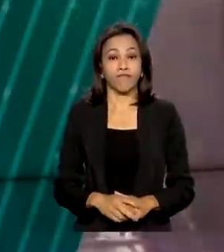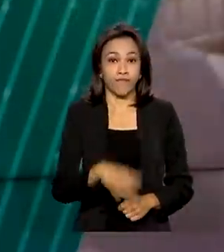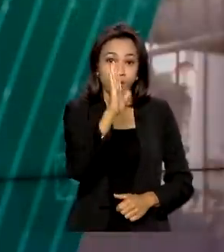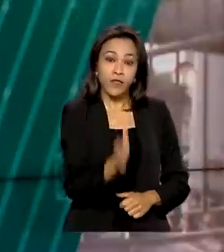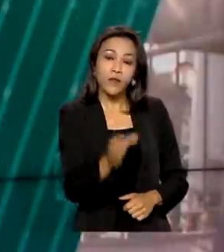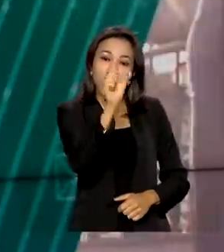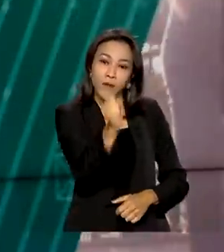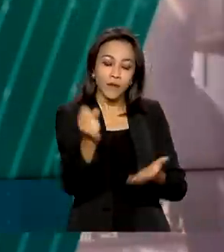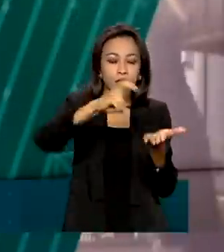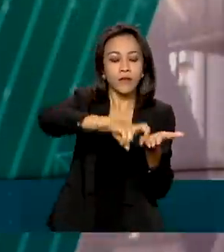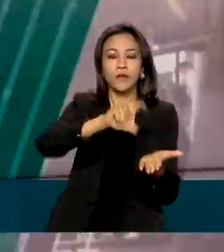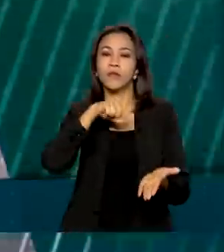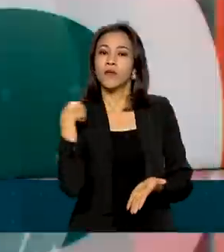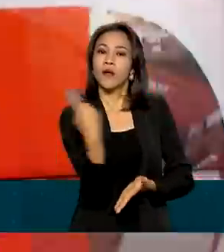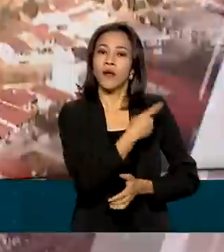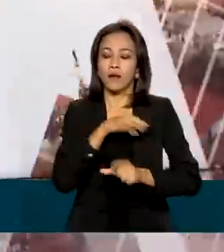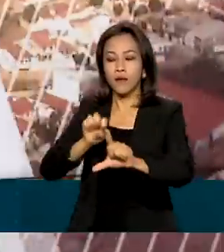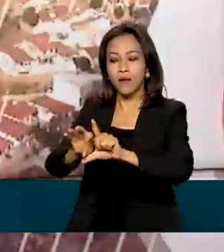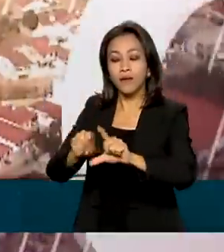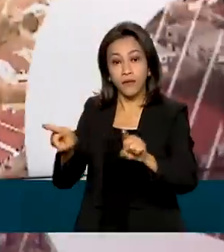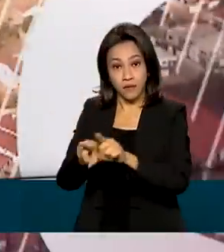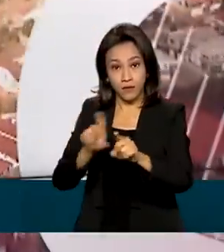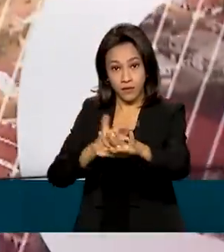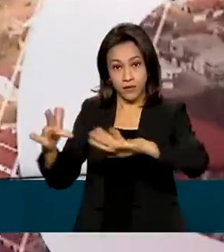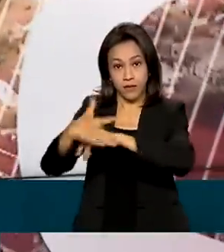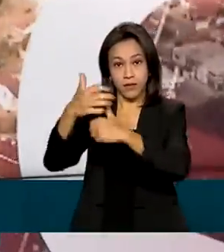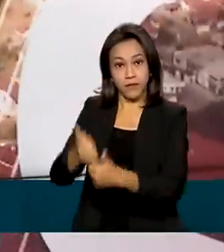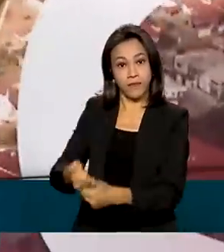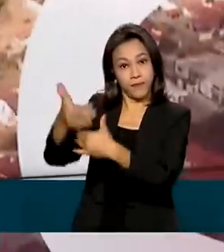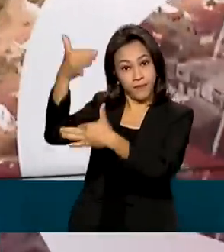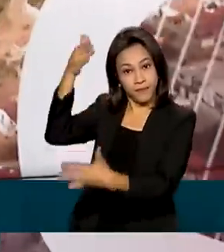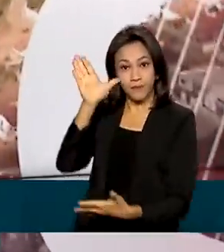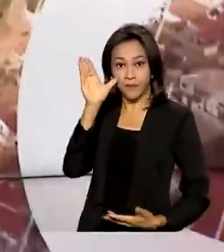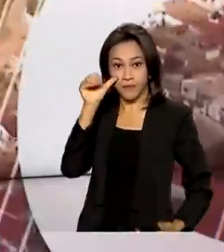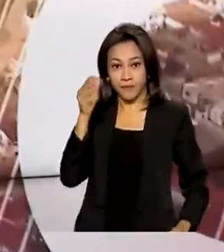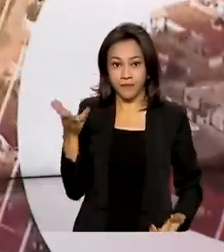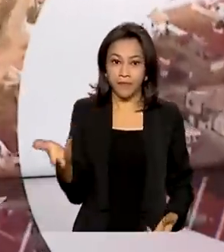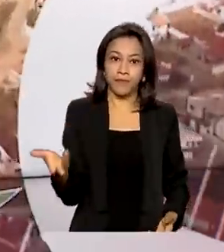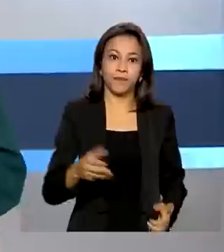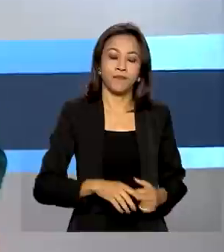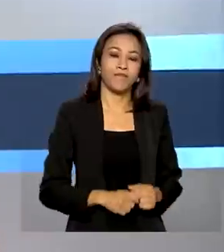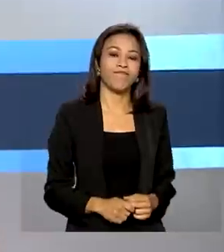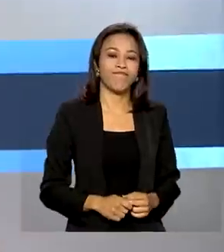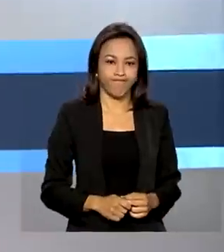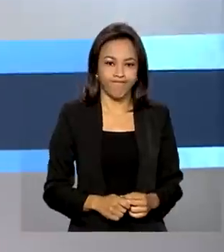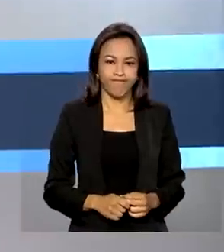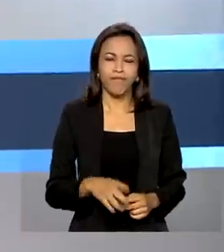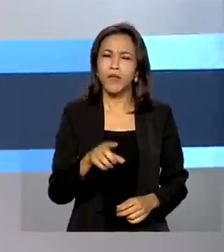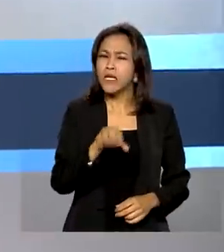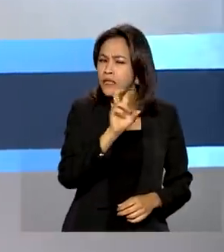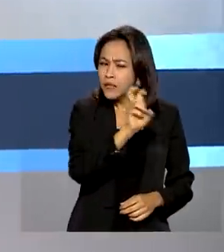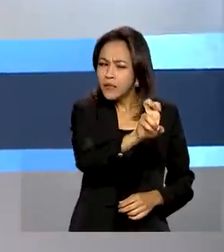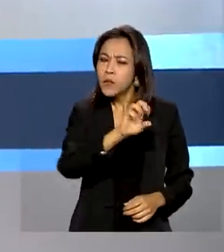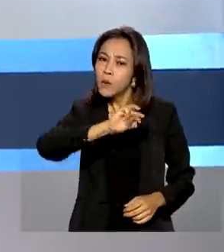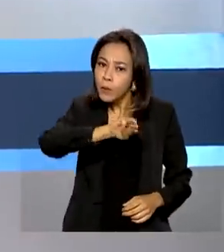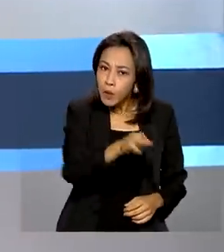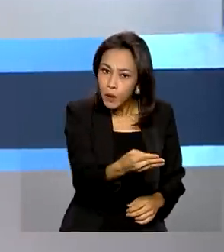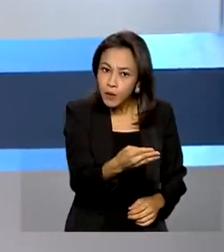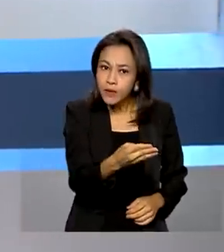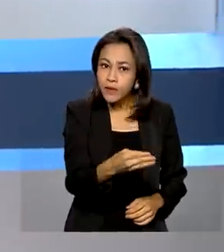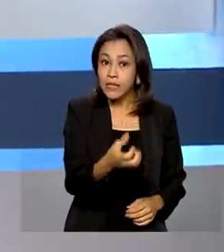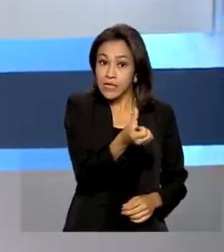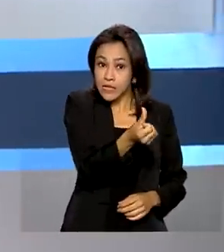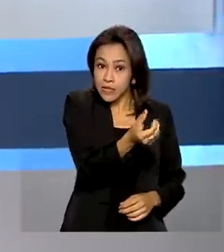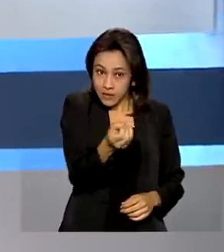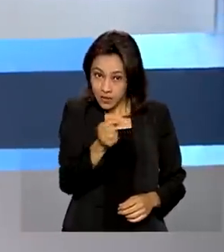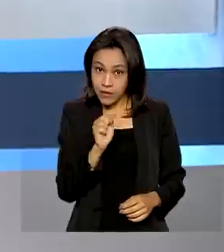São 8 horas da manhã, nós estamos ao vivo também pelas redes sociais. Cerca de 5 milhões e